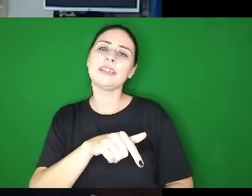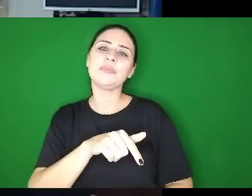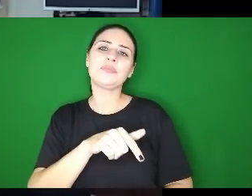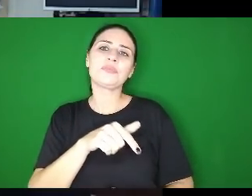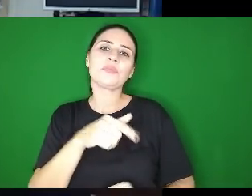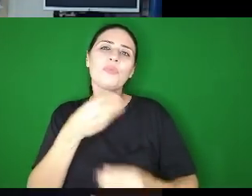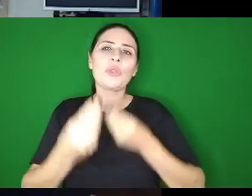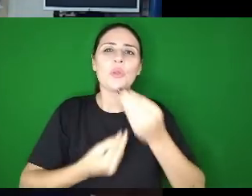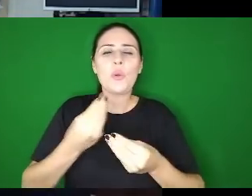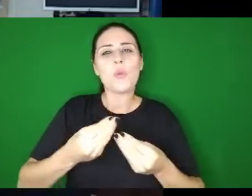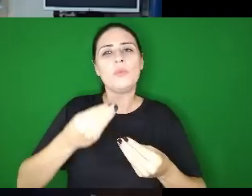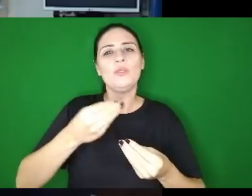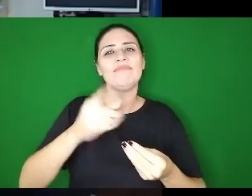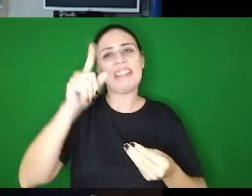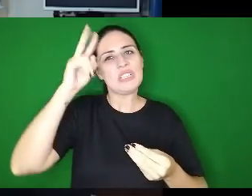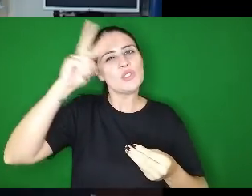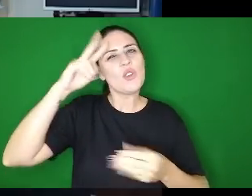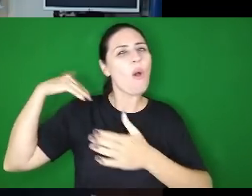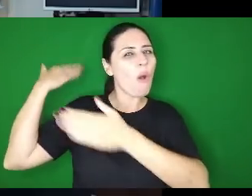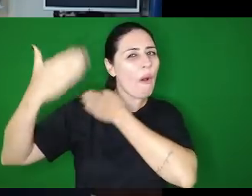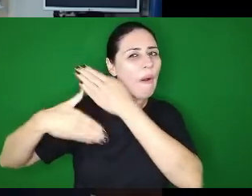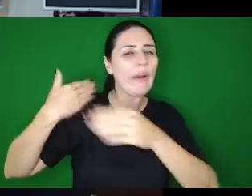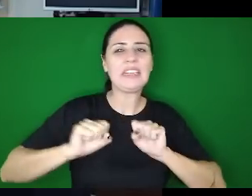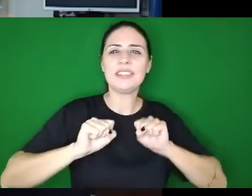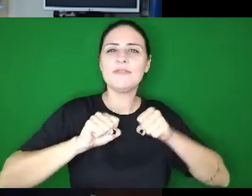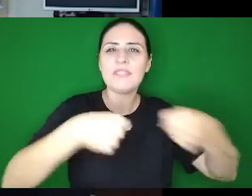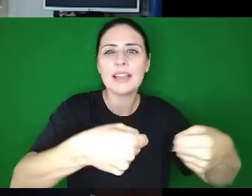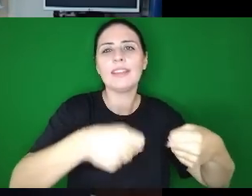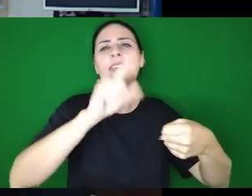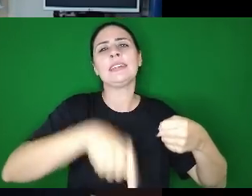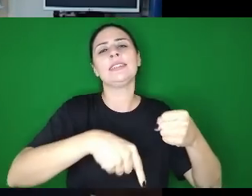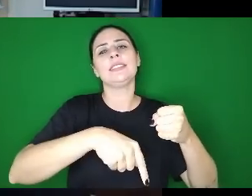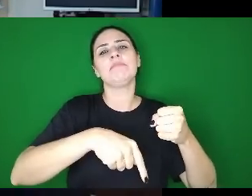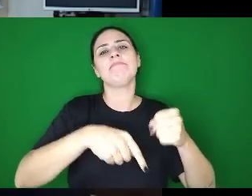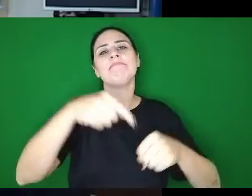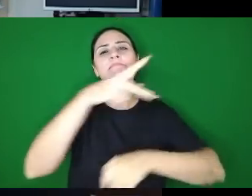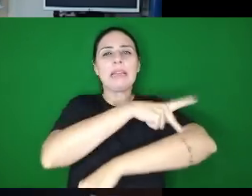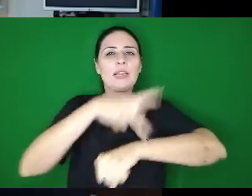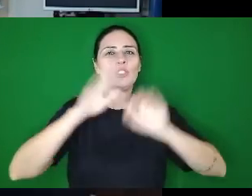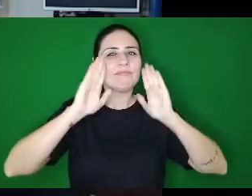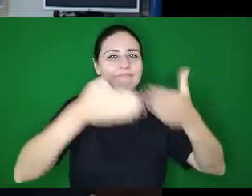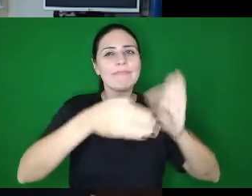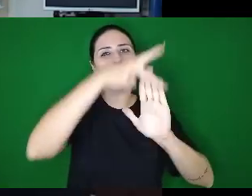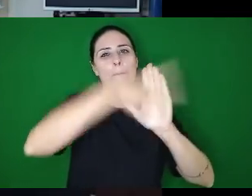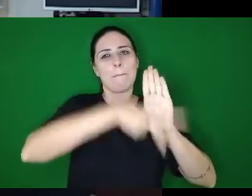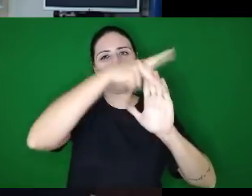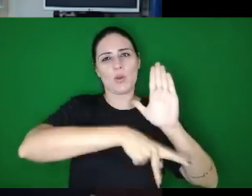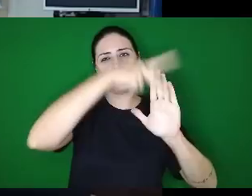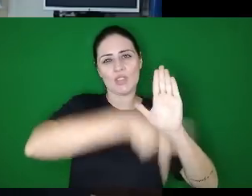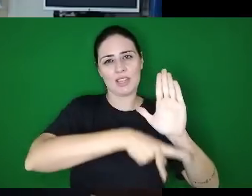historicamente, uma defesa, né, numa pedagogia mais voltada para projetos, e a gente teve